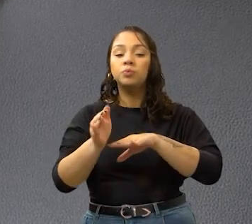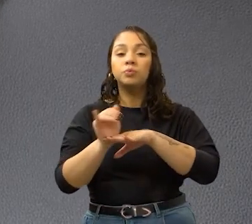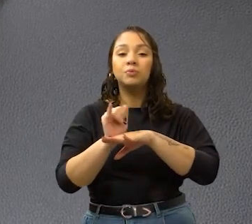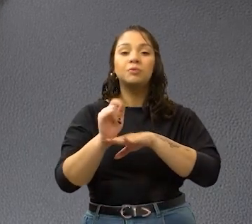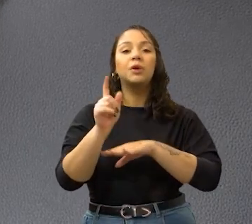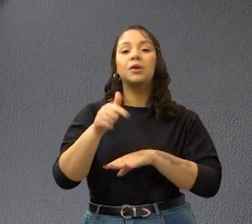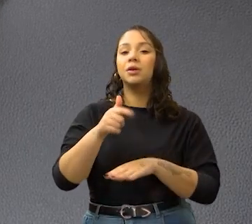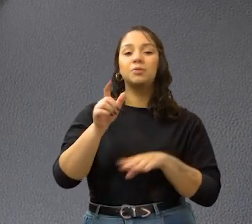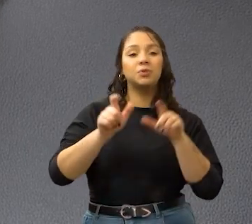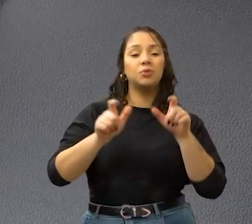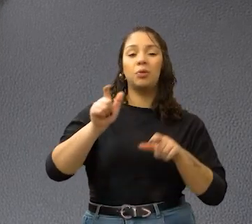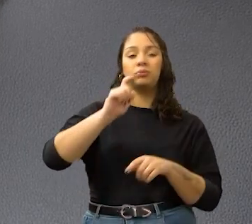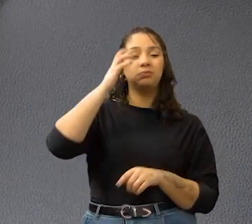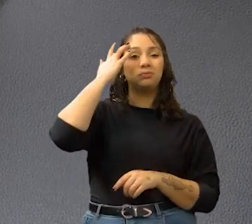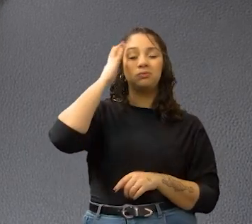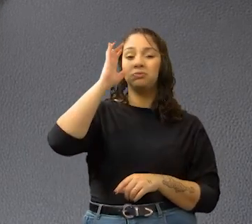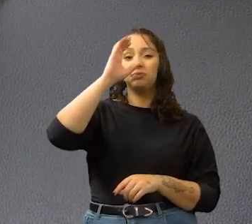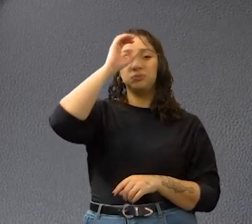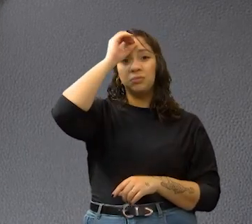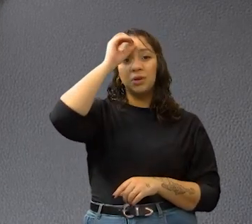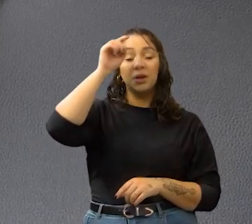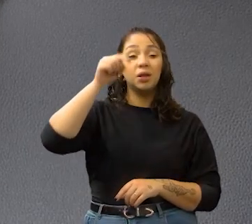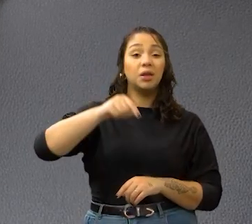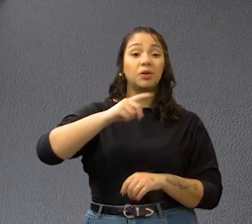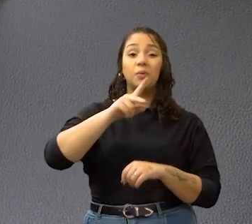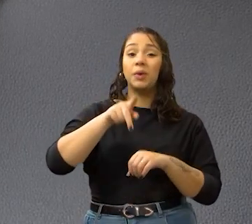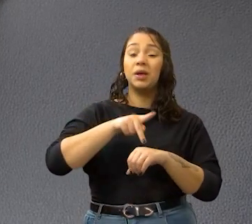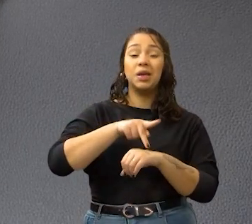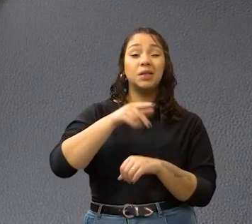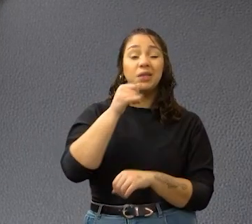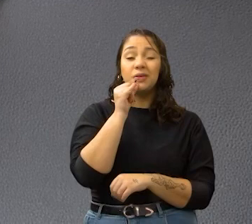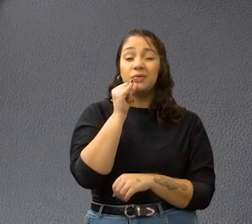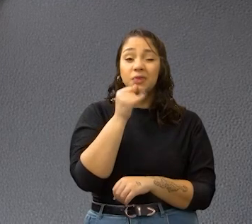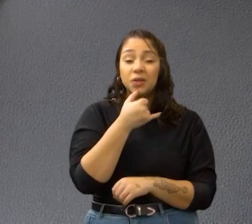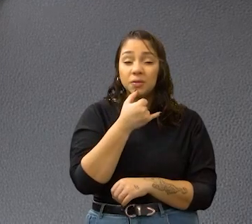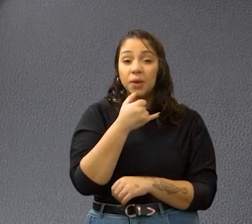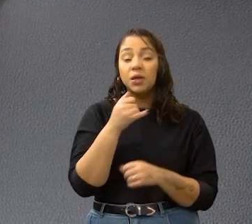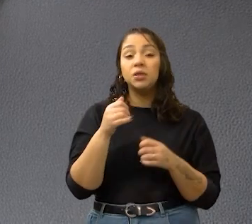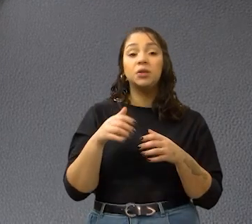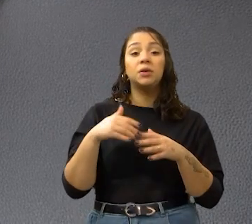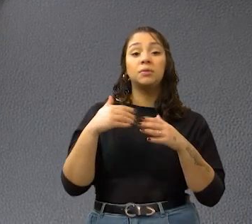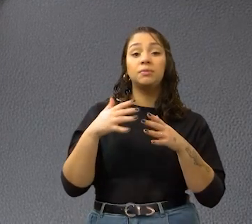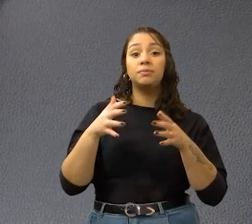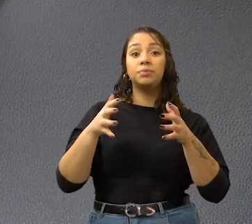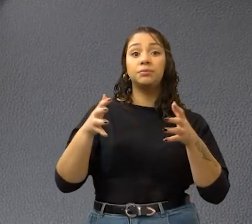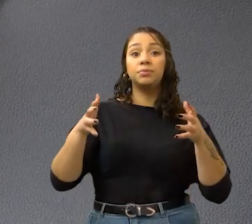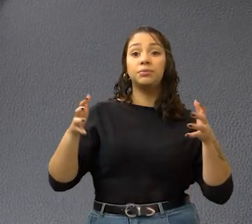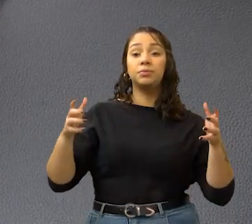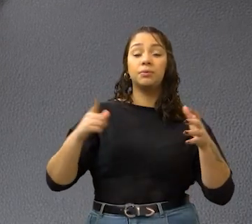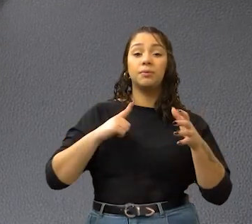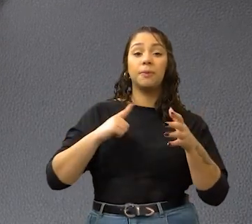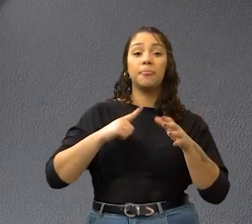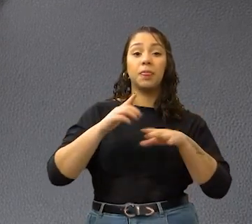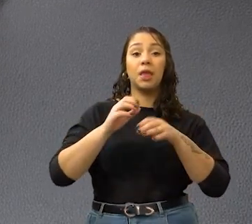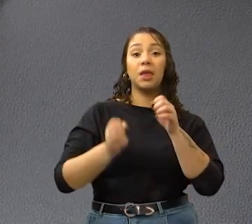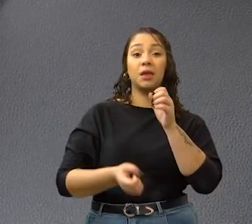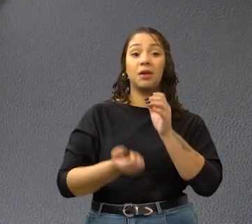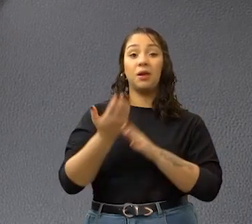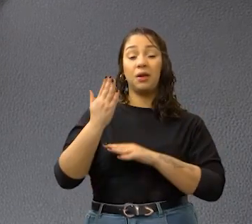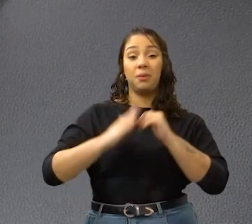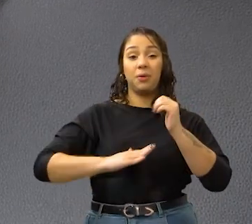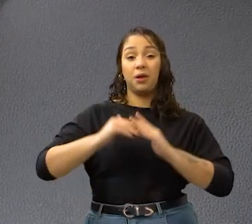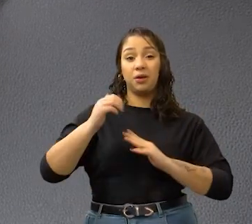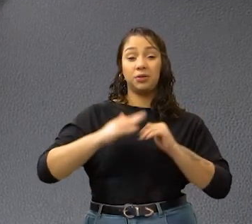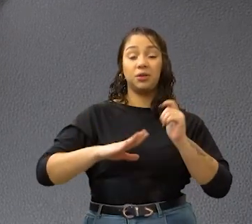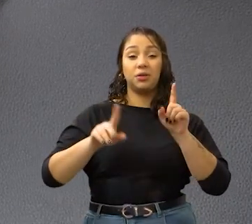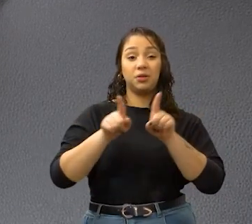Então, é um desconhecimento mesmo, né, e a gente tem um país que, infelizmente, cada vez mais tem reproduzido essas